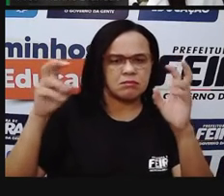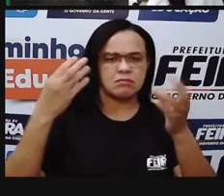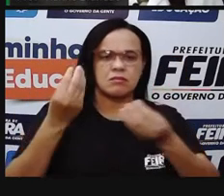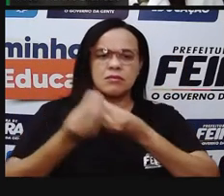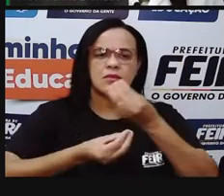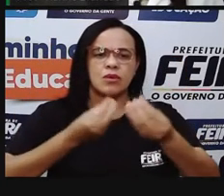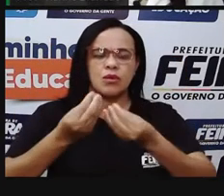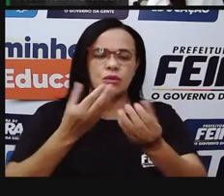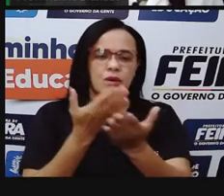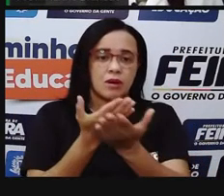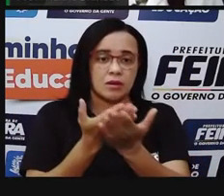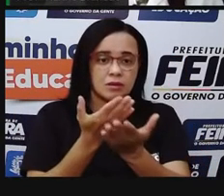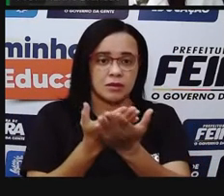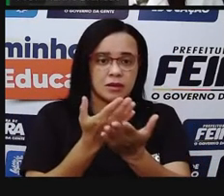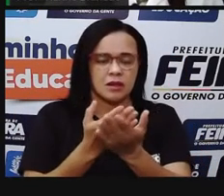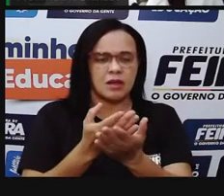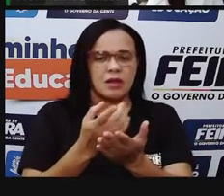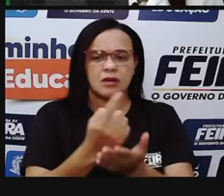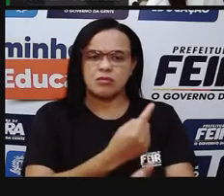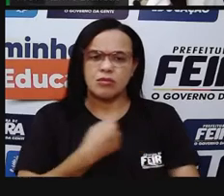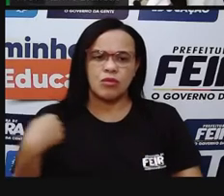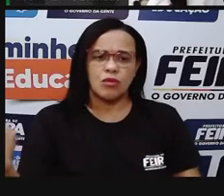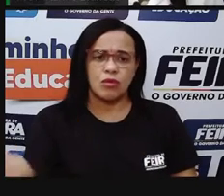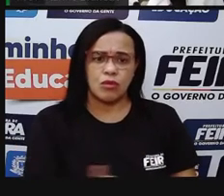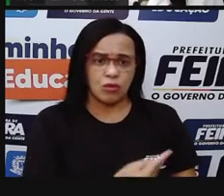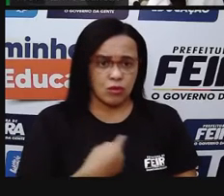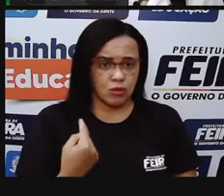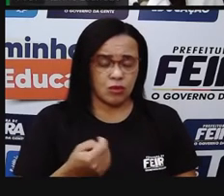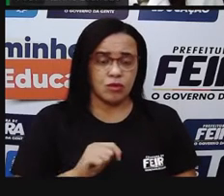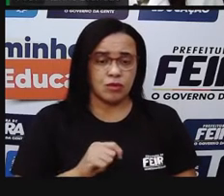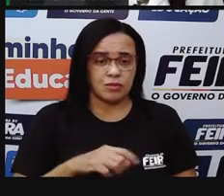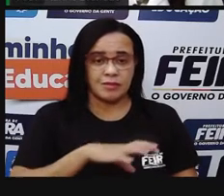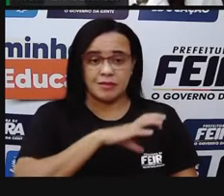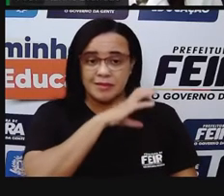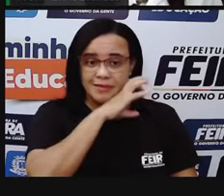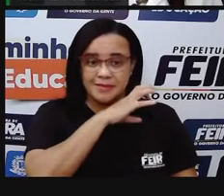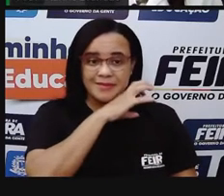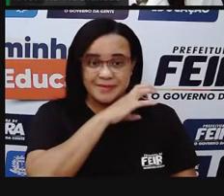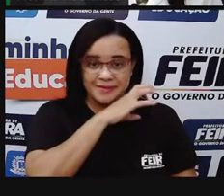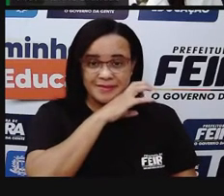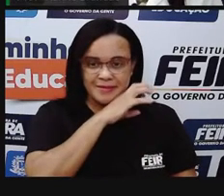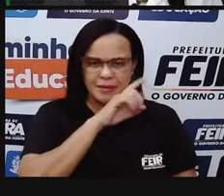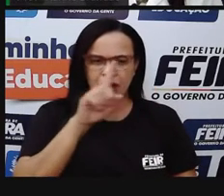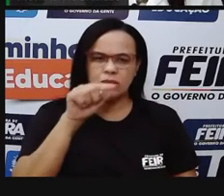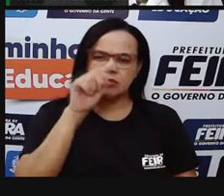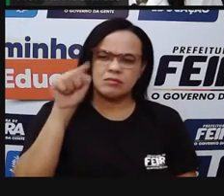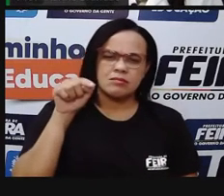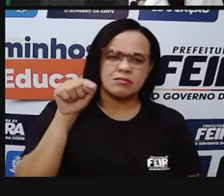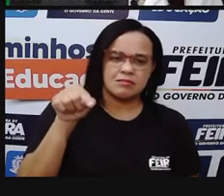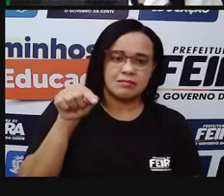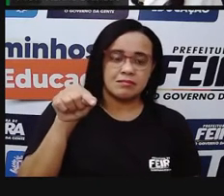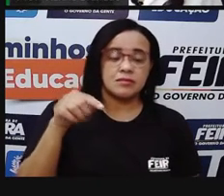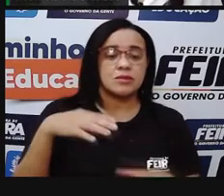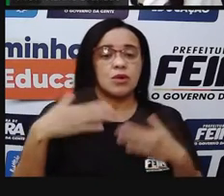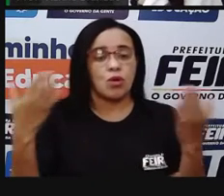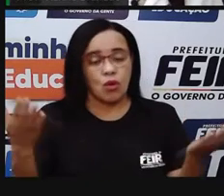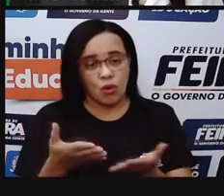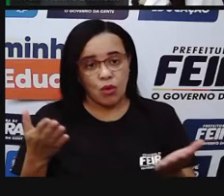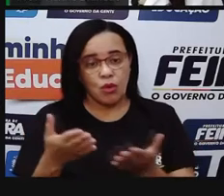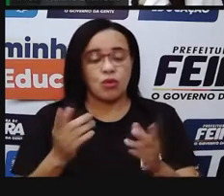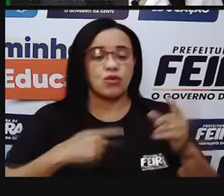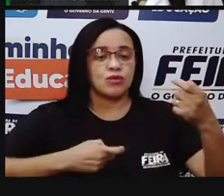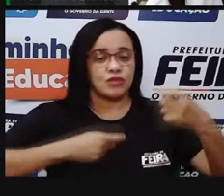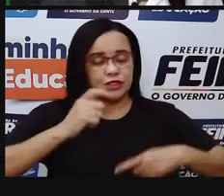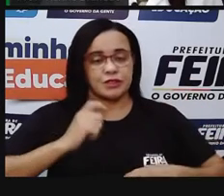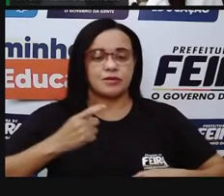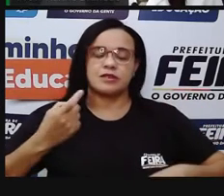seres humanos, somos animais? Vamos discutir isso um pouco mais na nossa aula de hoje. Para começar,